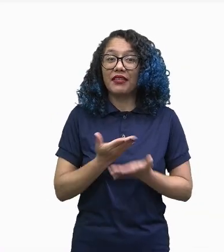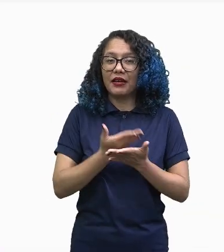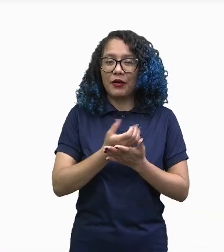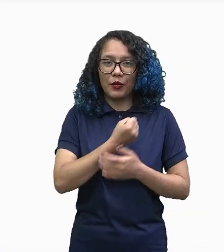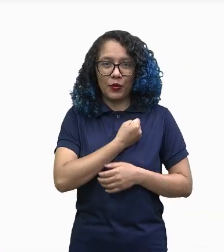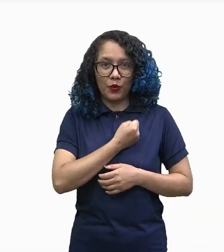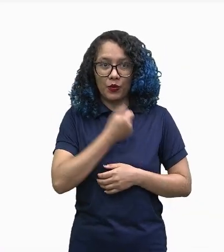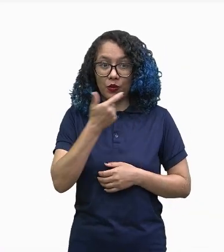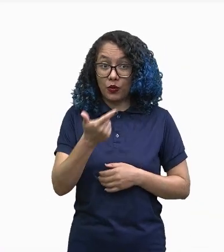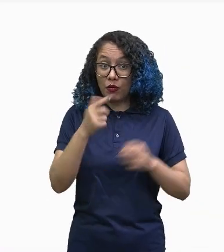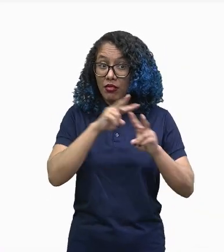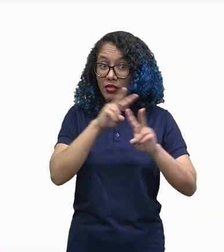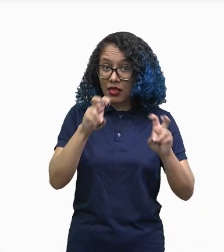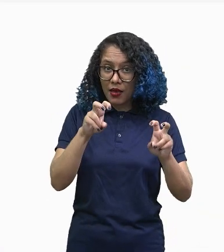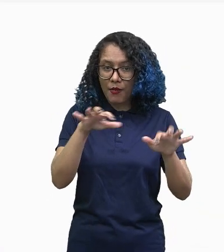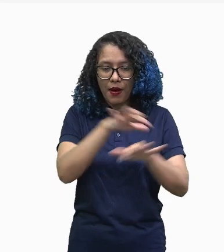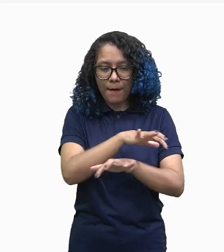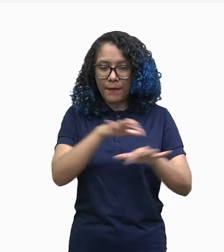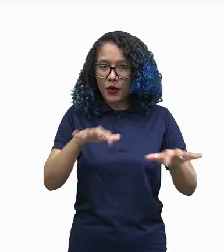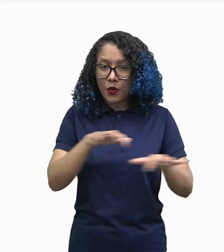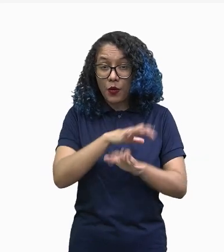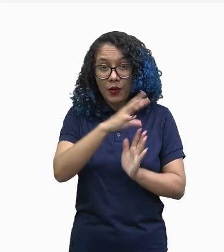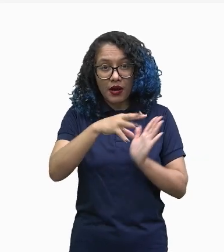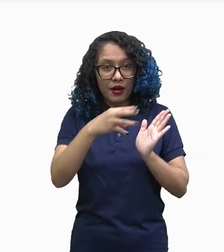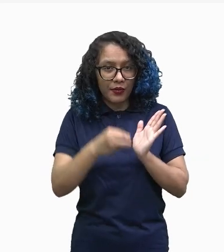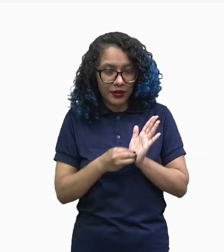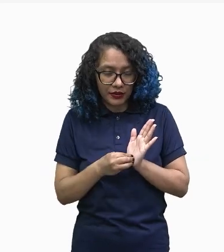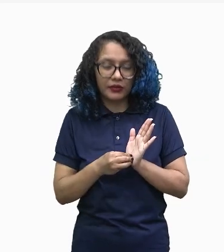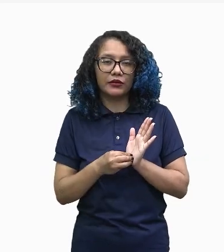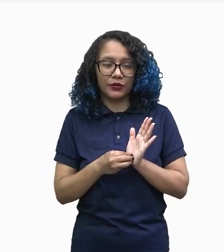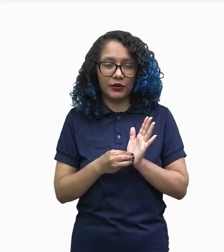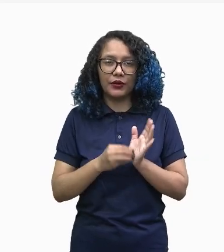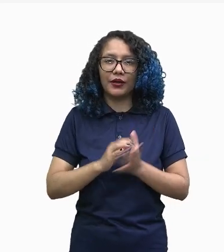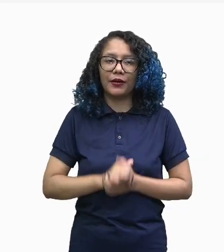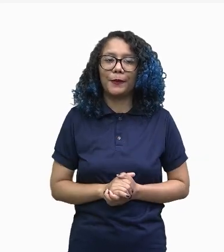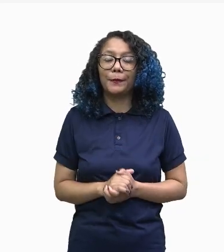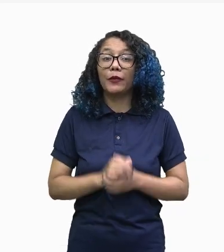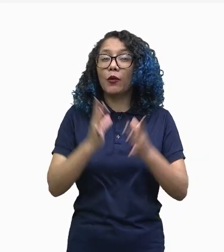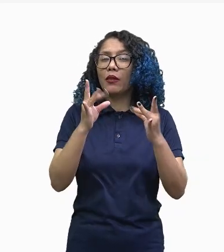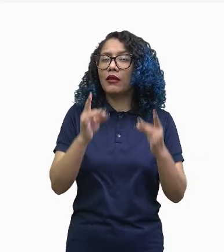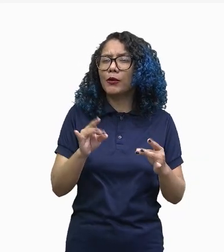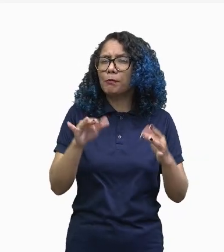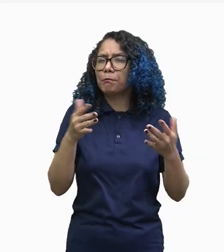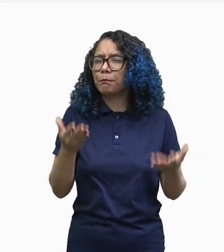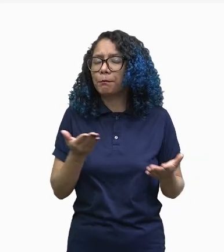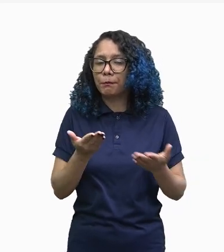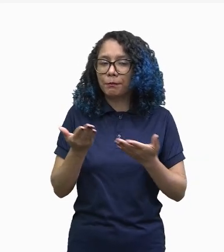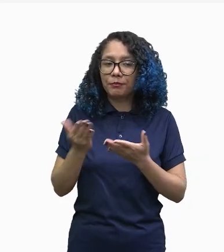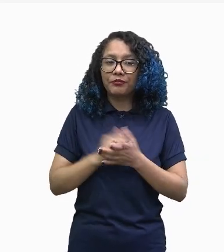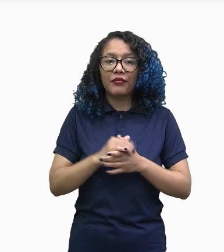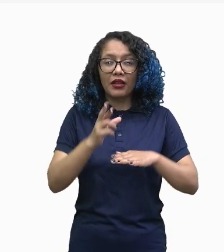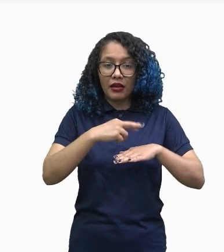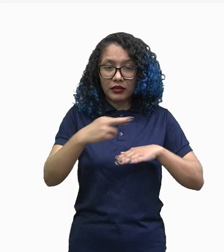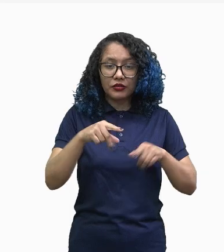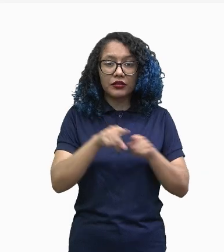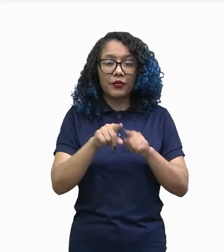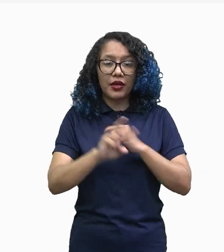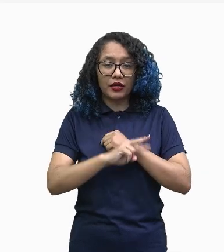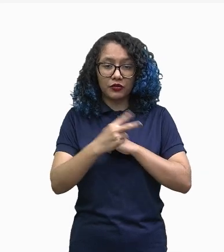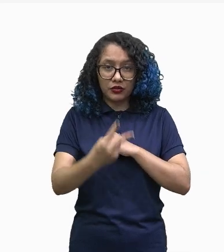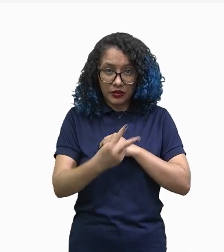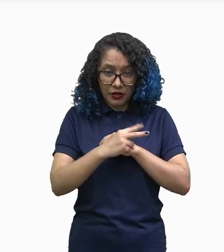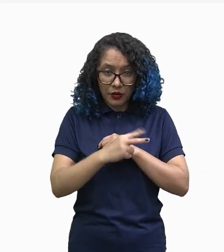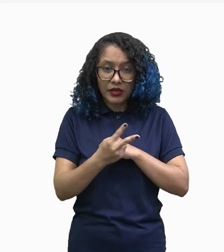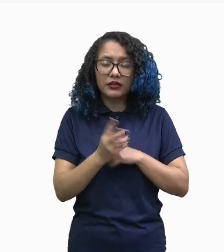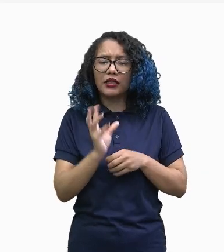aula 2, objeto de conhecimento, bioma amazônico, detalhamento, radiações e